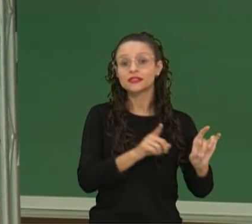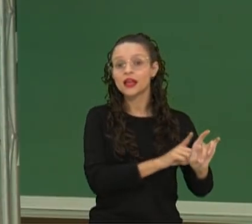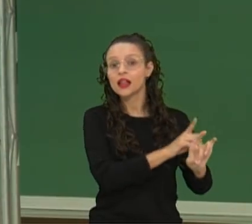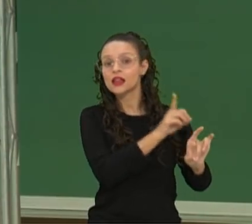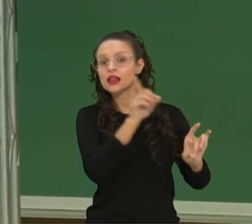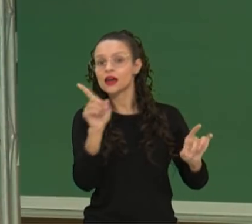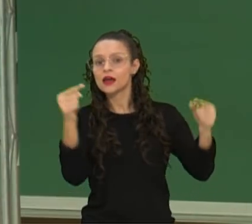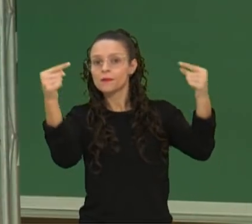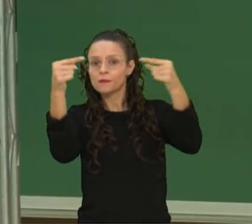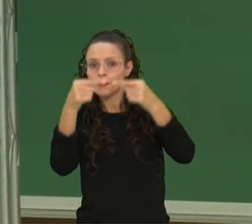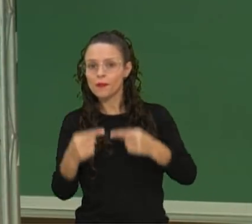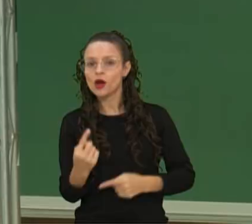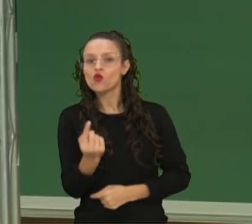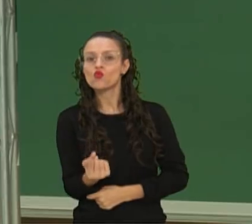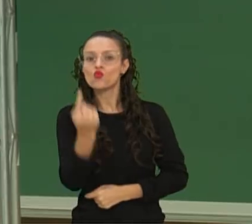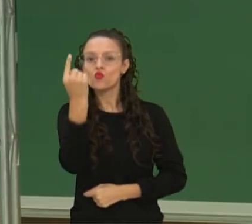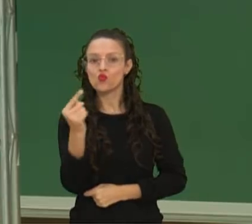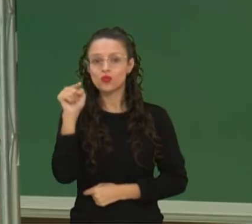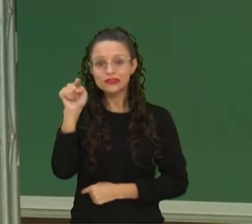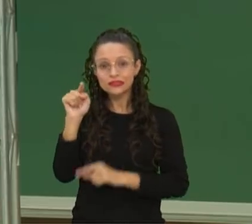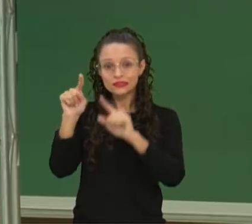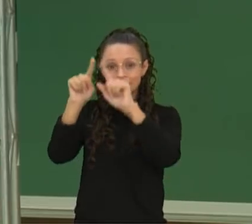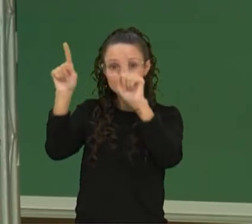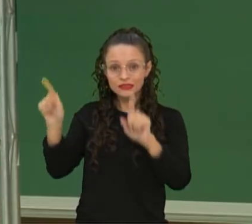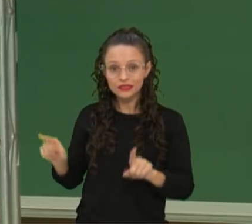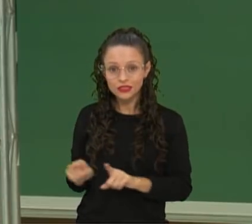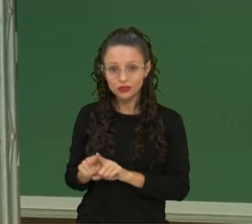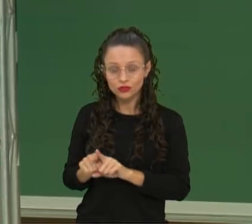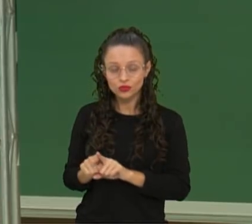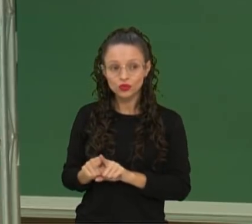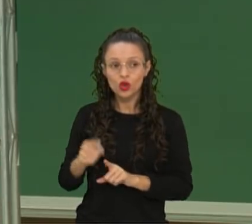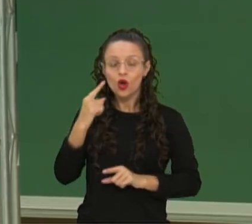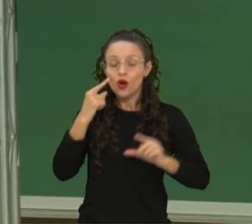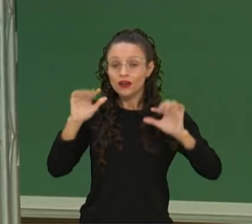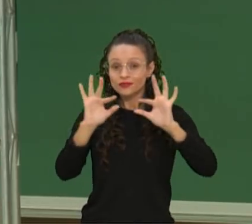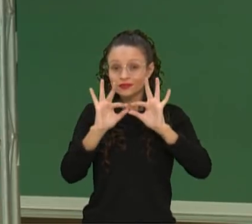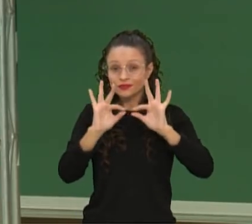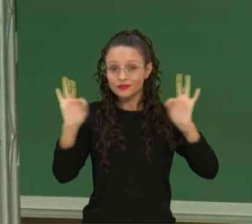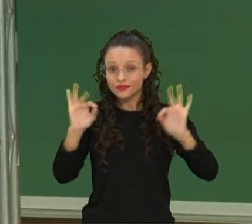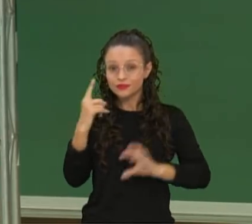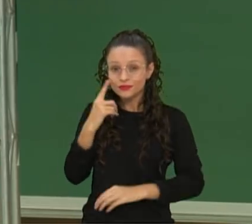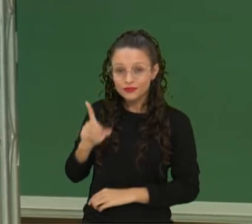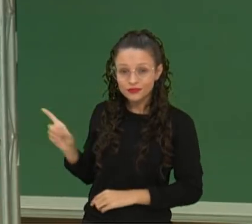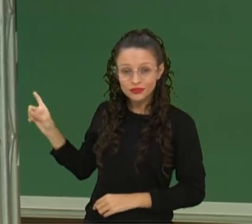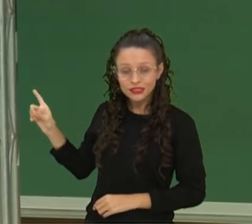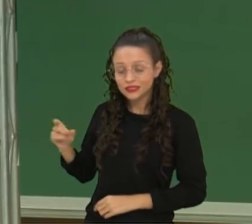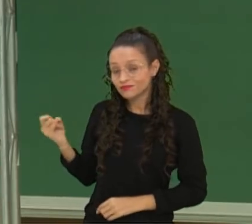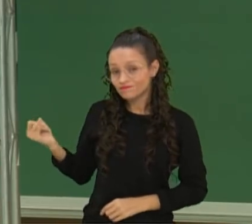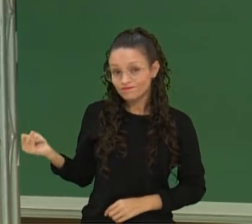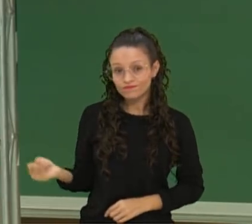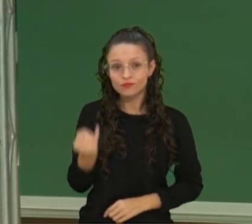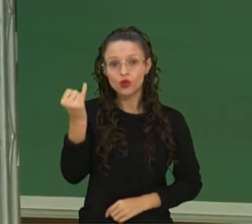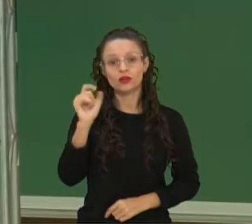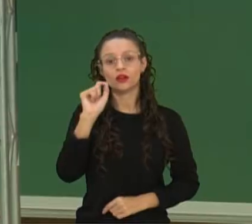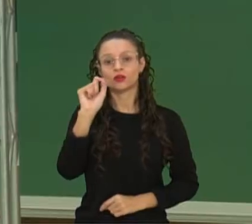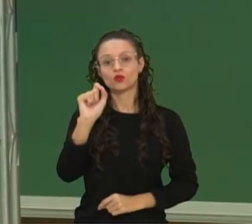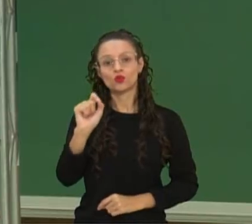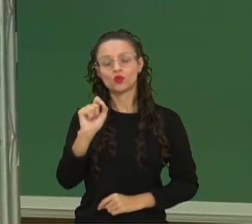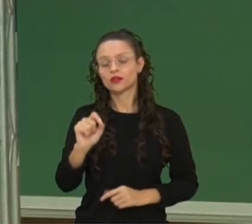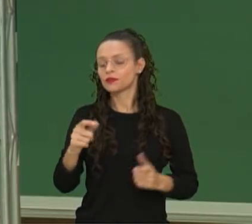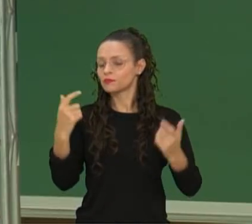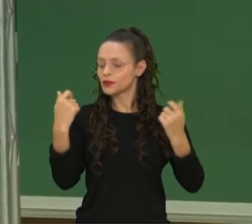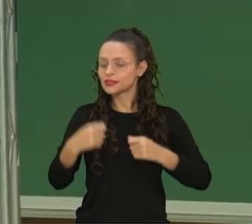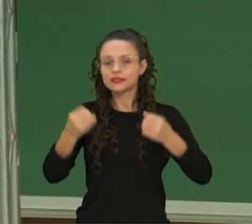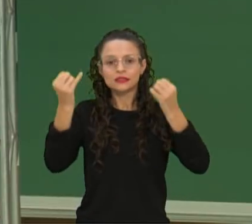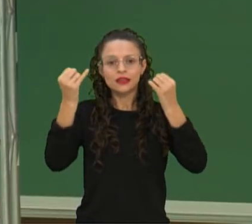chegada. Isso aqui é importantíssimo para a gente, ok? Então, essa frase é a frase que praticamente define a